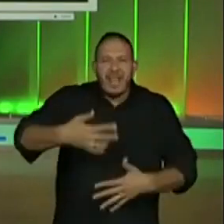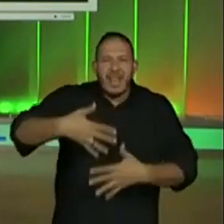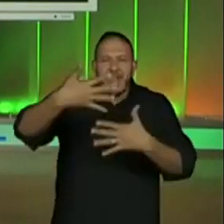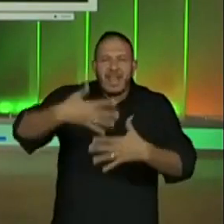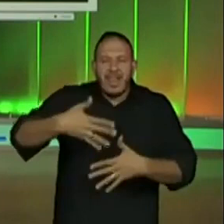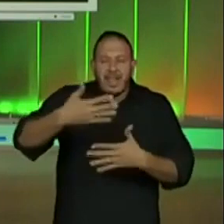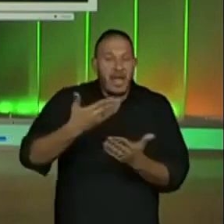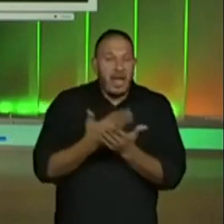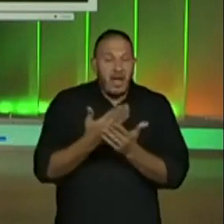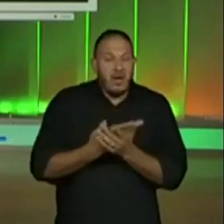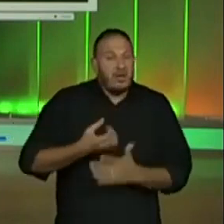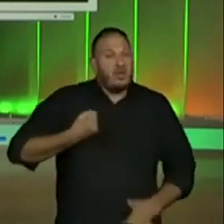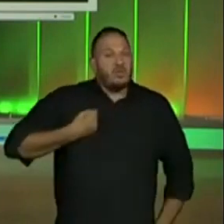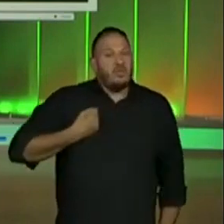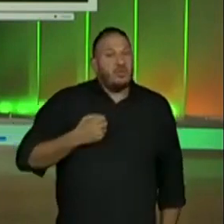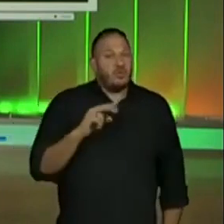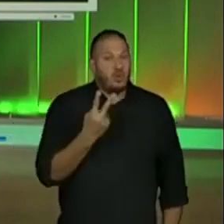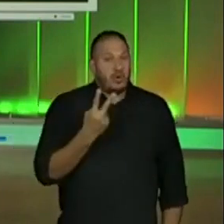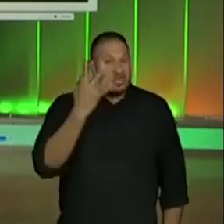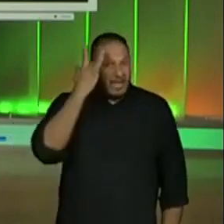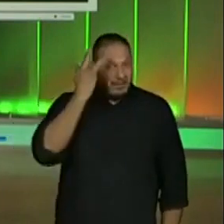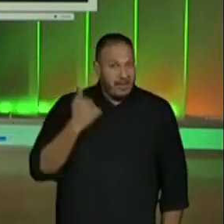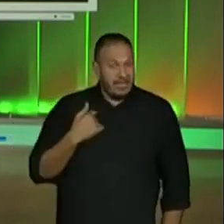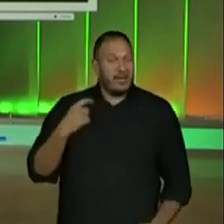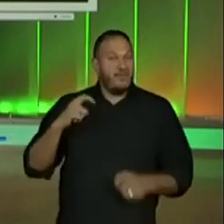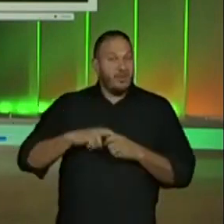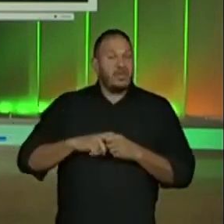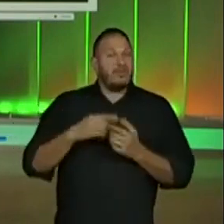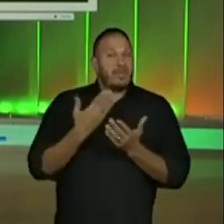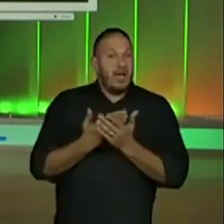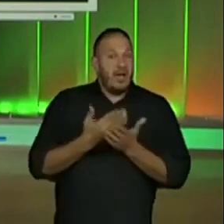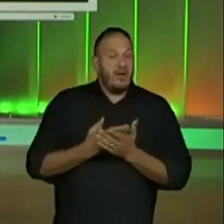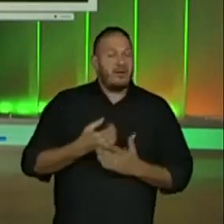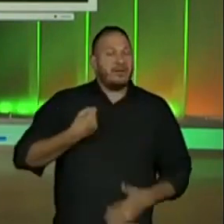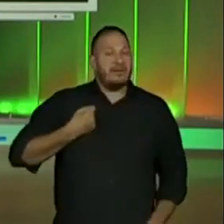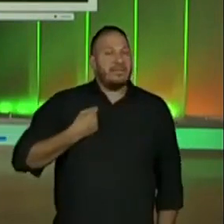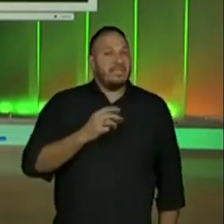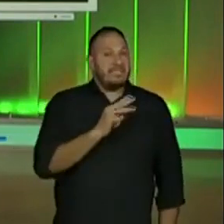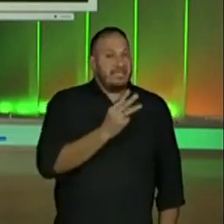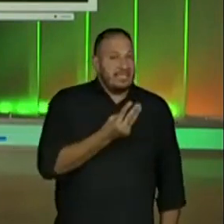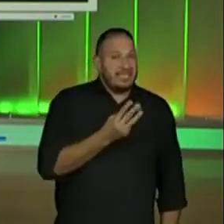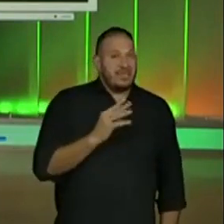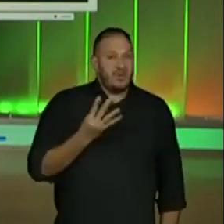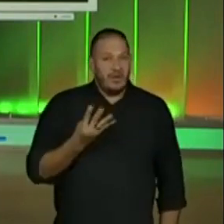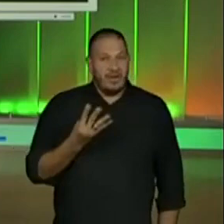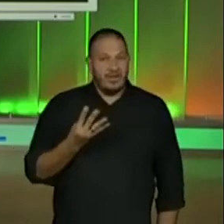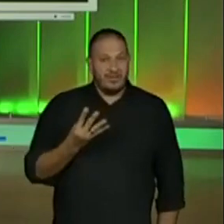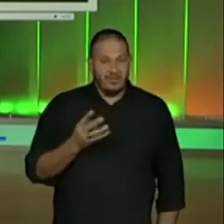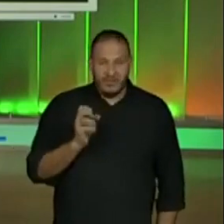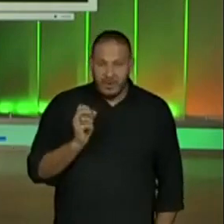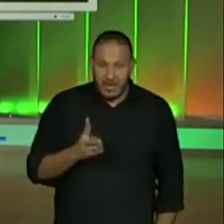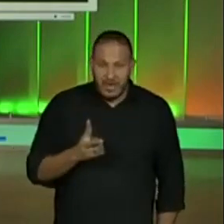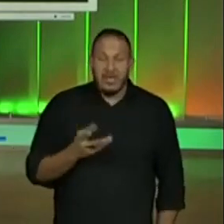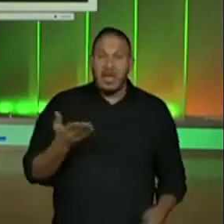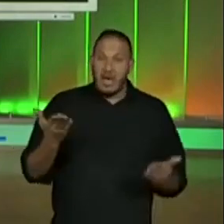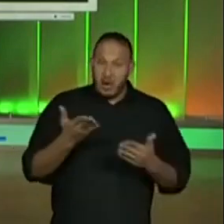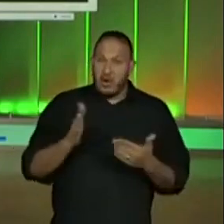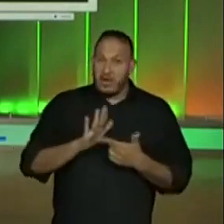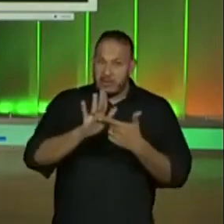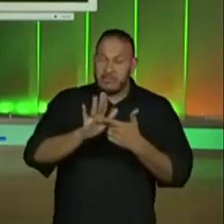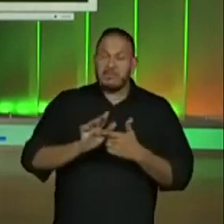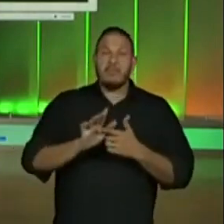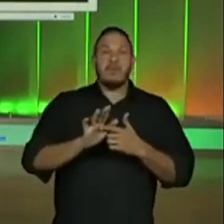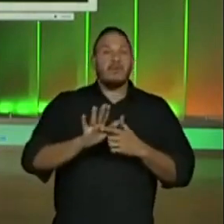número 2. Amanhã retornamos então com aulas 3 e 4 da mesma sequência. Vou colocar a tela de